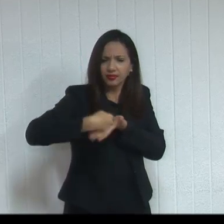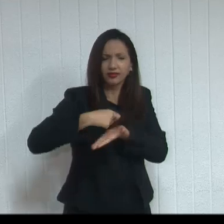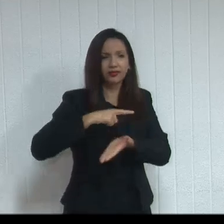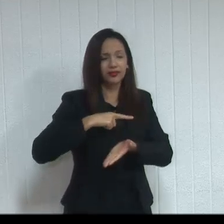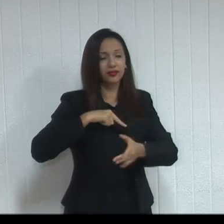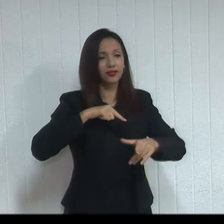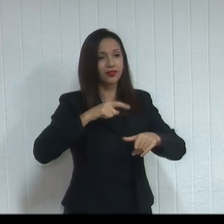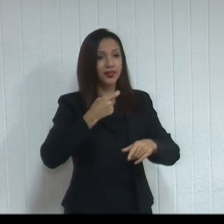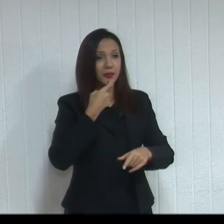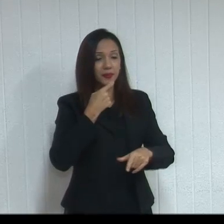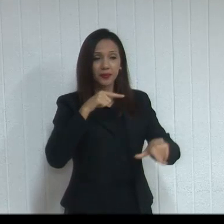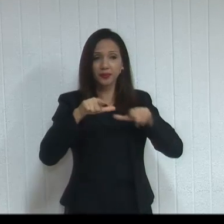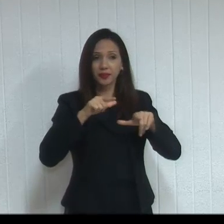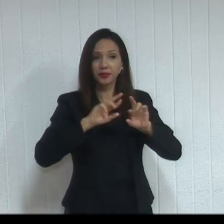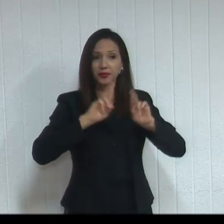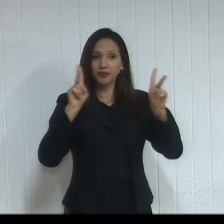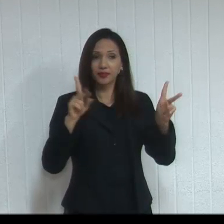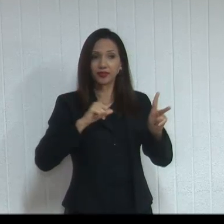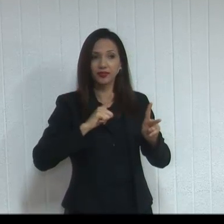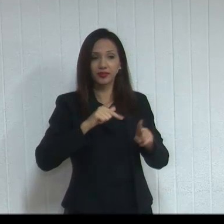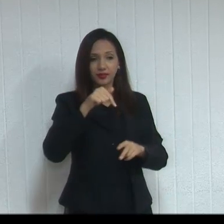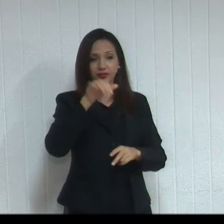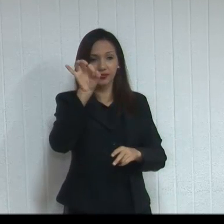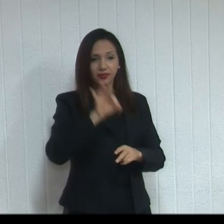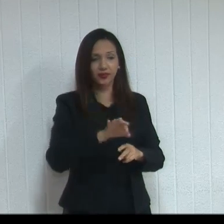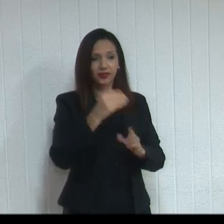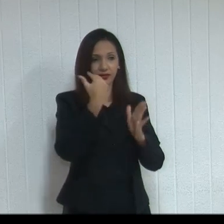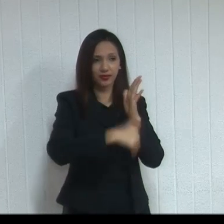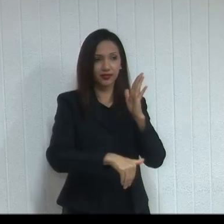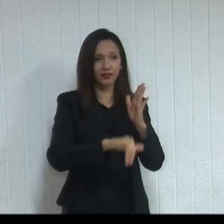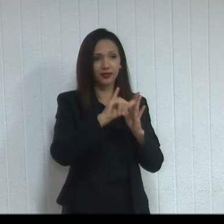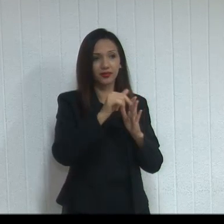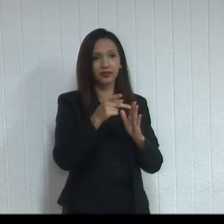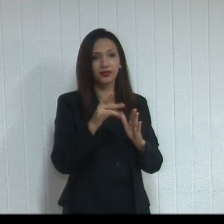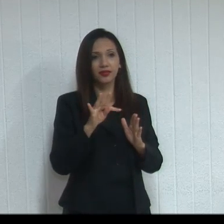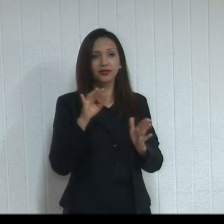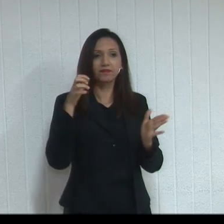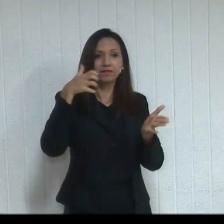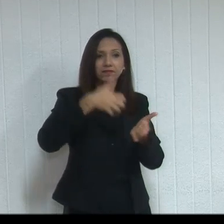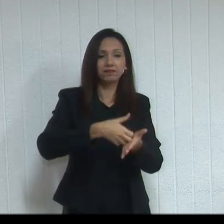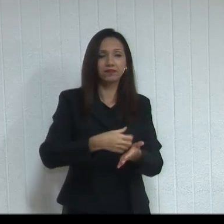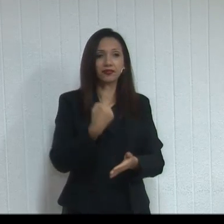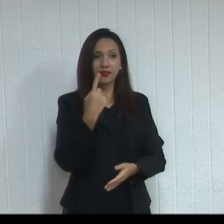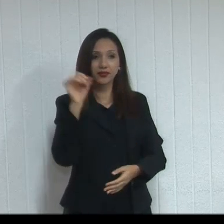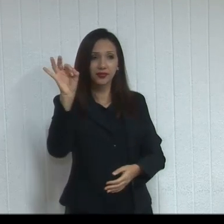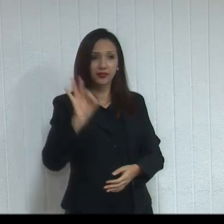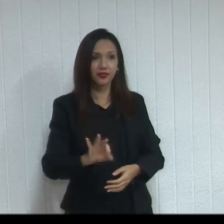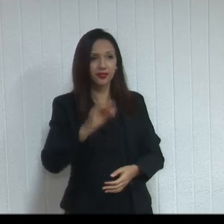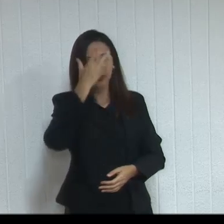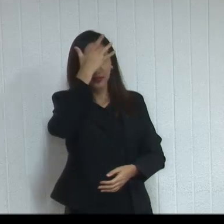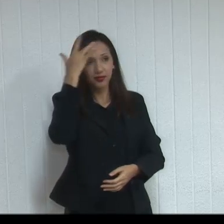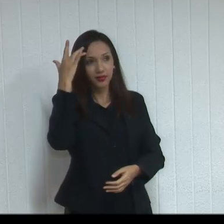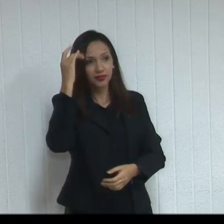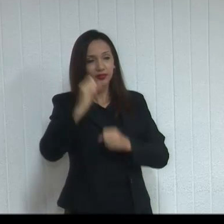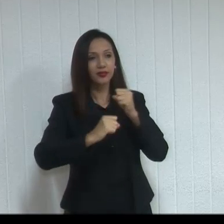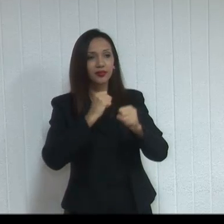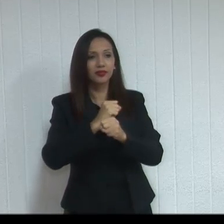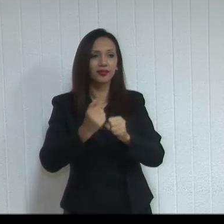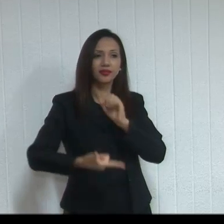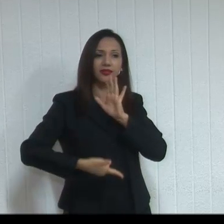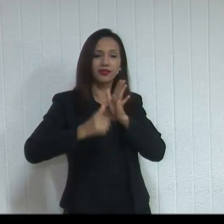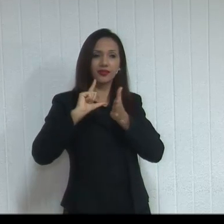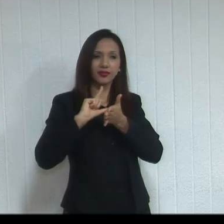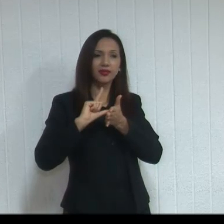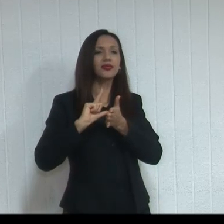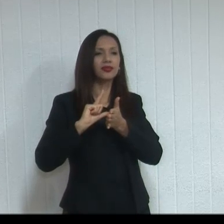que é interessante. Ele deu 7% de desconto no IPTU para quem pagar à vista e 1% para quem no ano anterior, né, no final